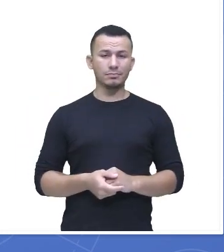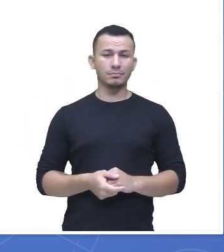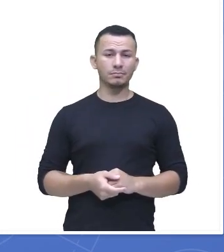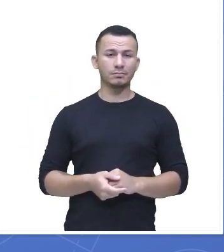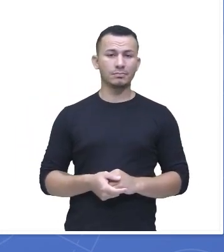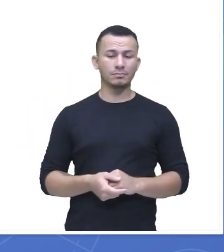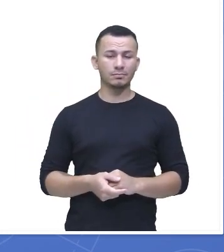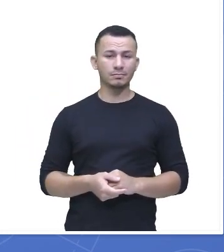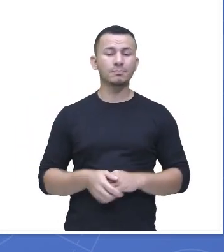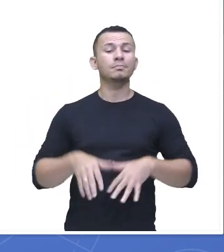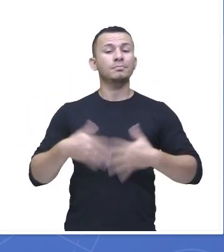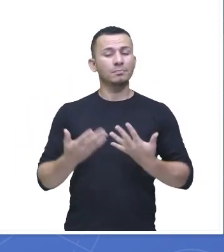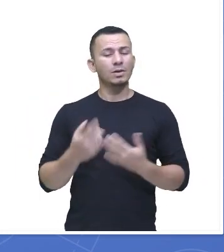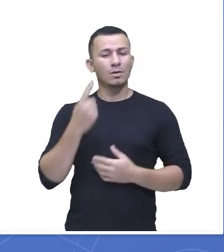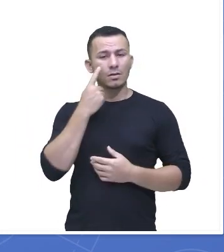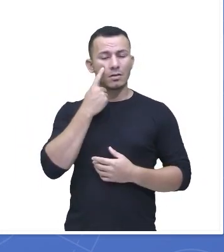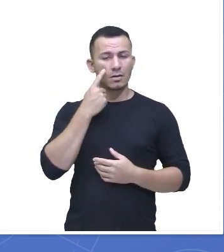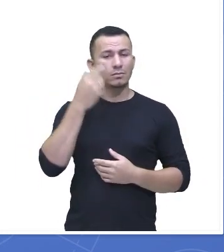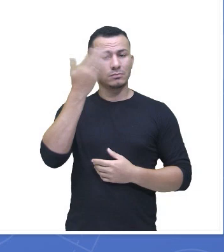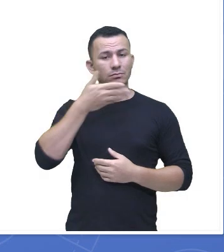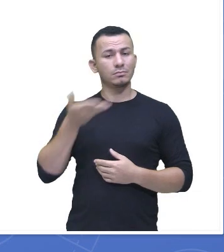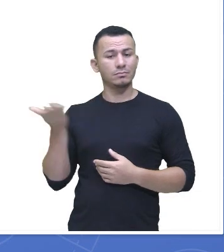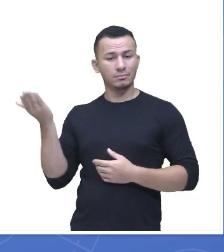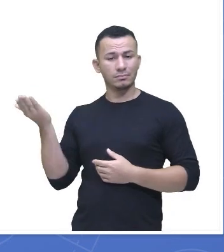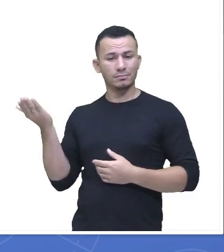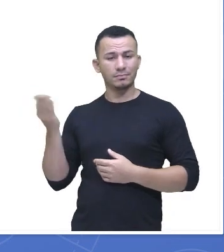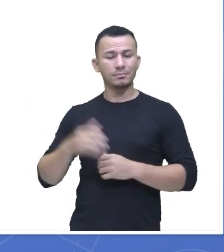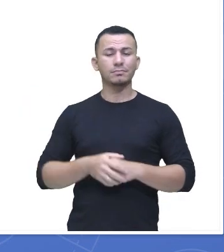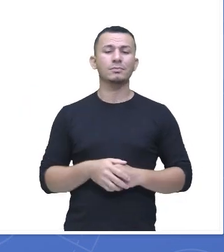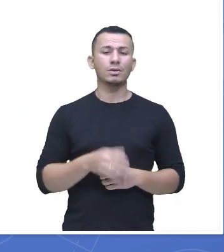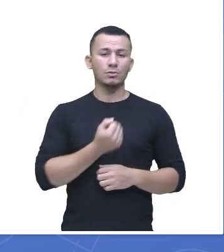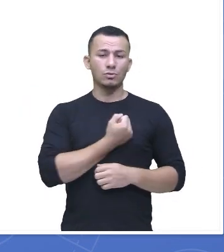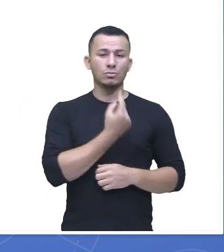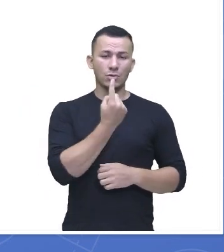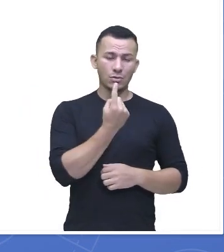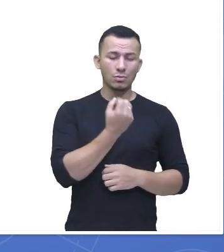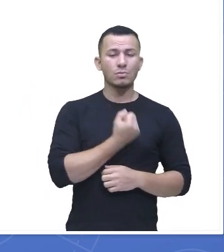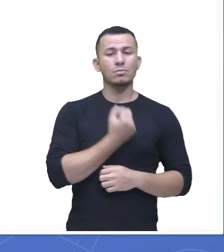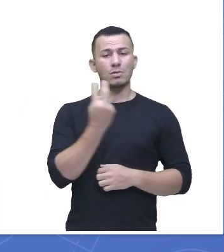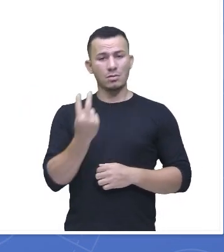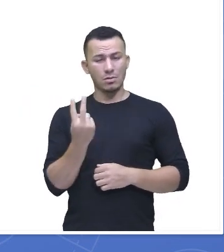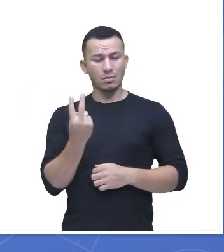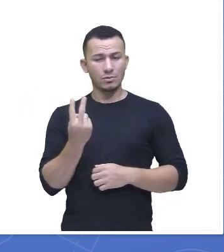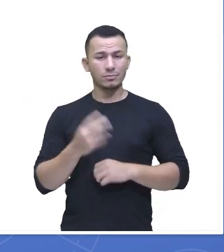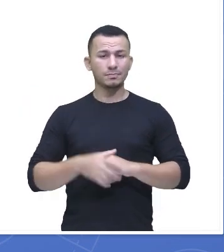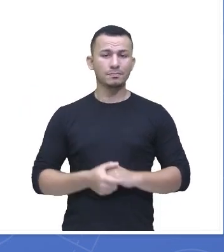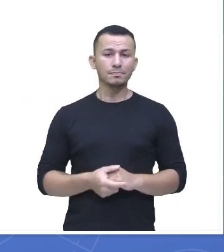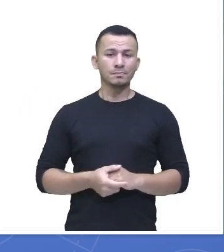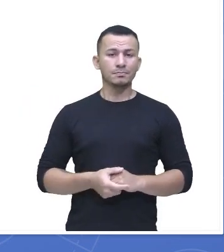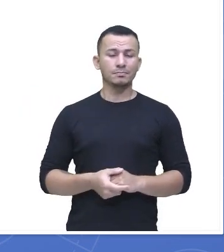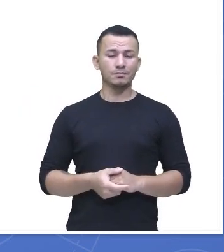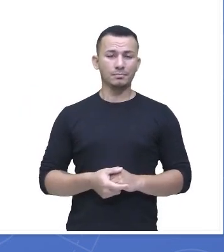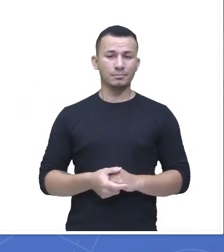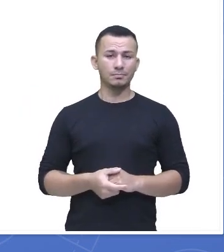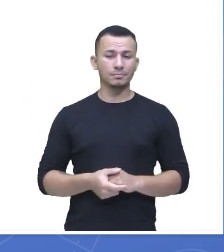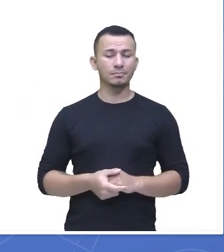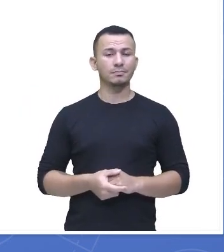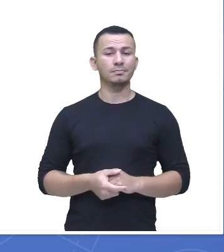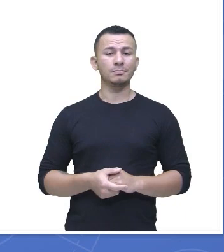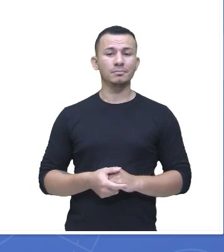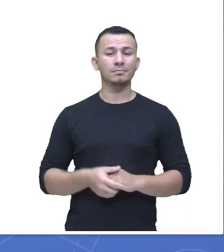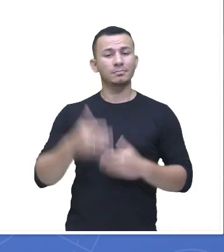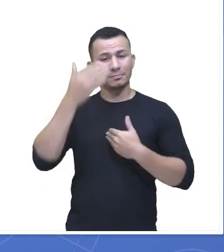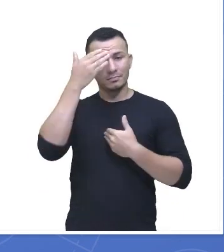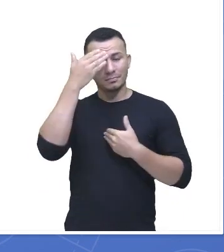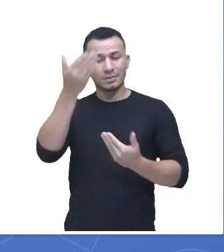Isso mesmo, então nós temos aí o gabarito da primeira questão, o gabarito da segunda questão. E é isso, gente. Muito obrigada